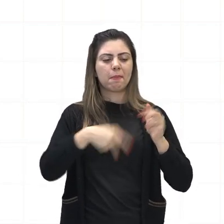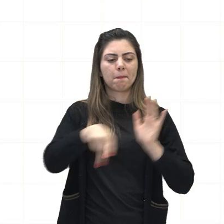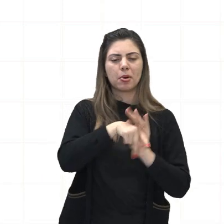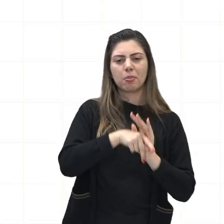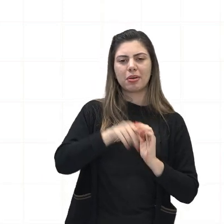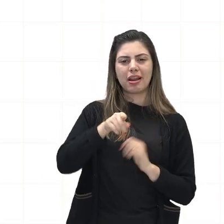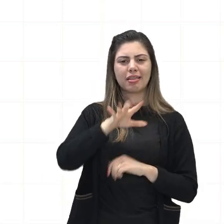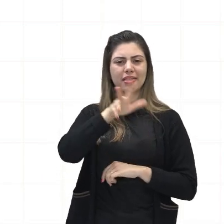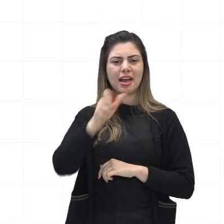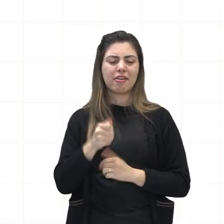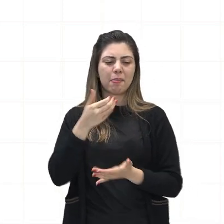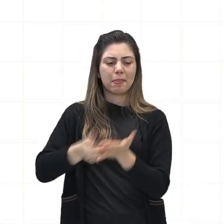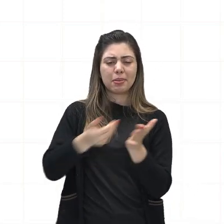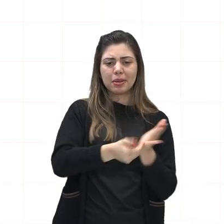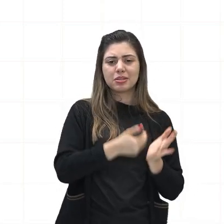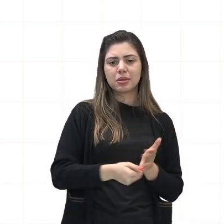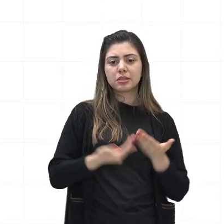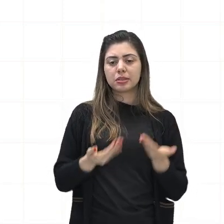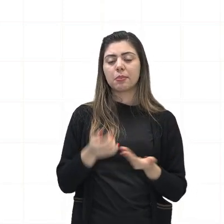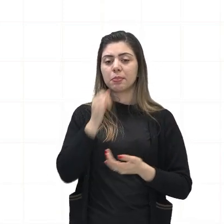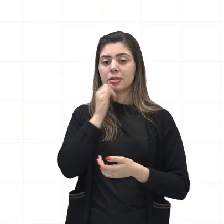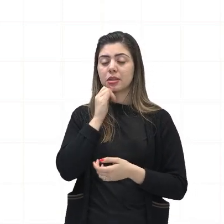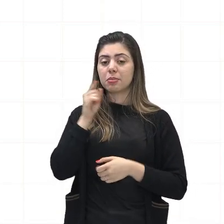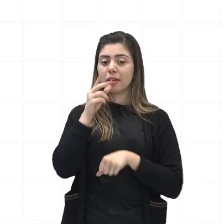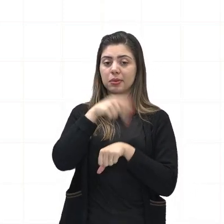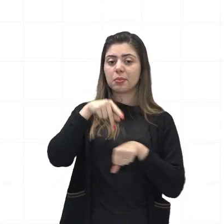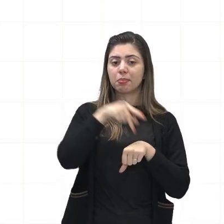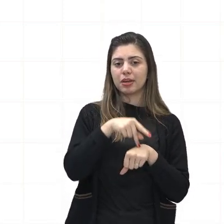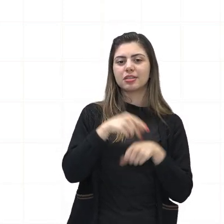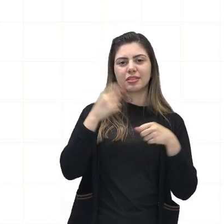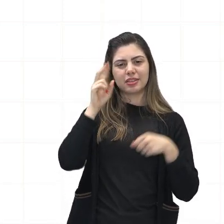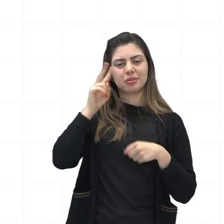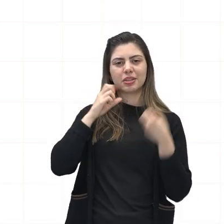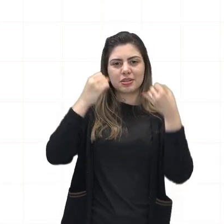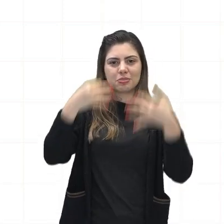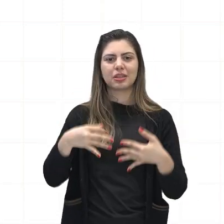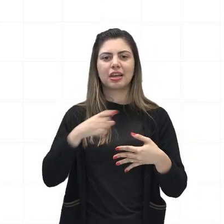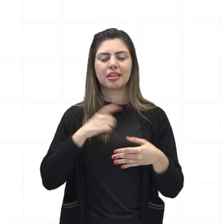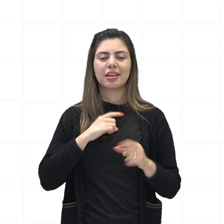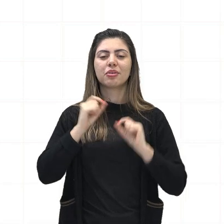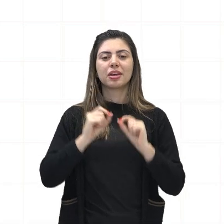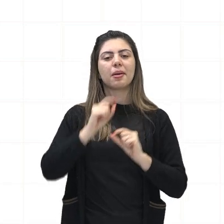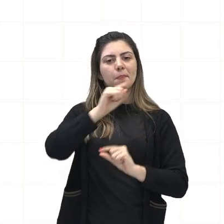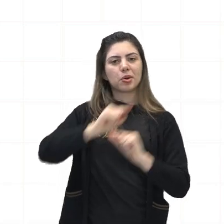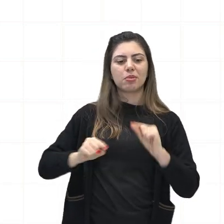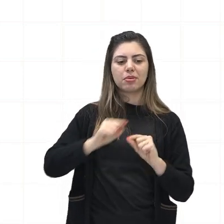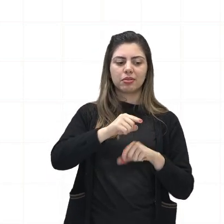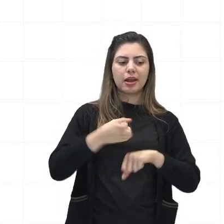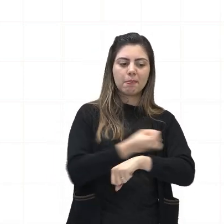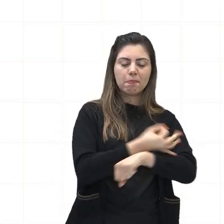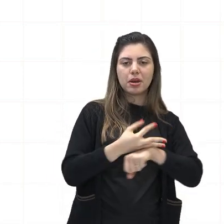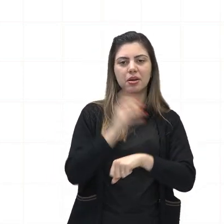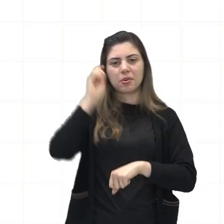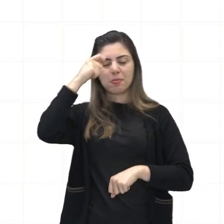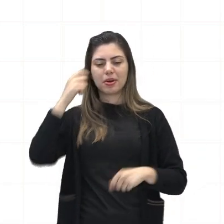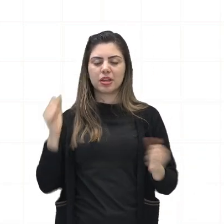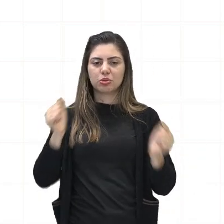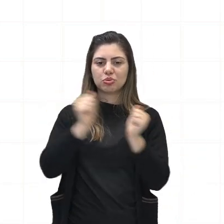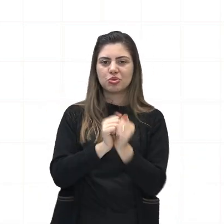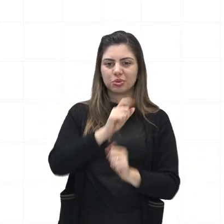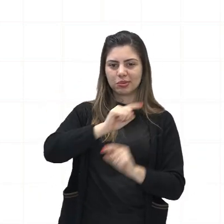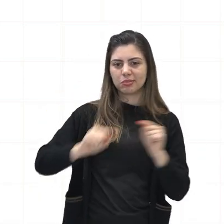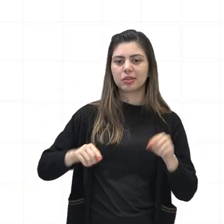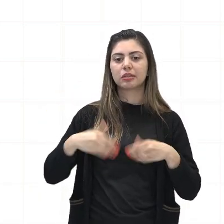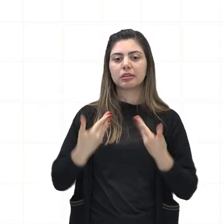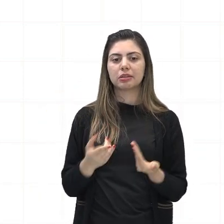africanas. Na África do Sul, por exemplo, o regime do apartheid, que a gente acabou já de comentar, né, imposto pelos colonizadores